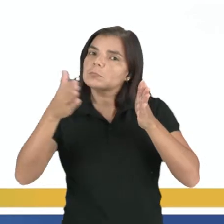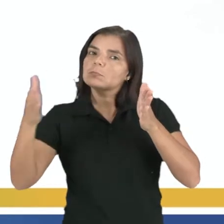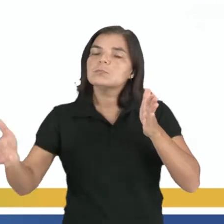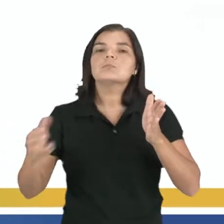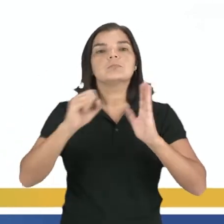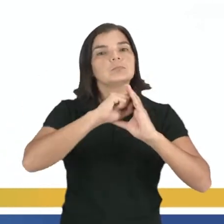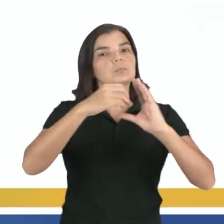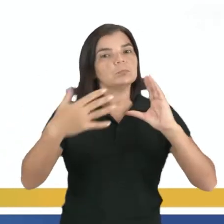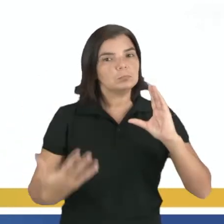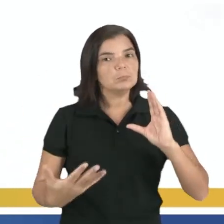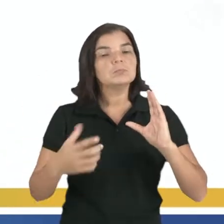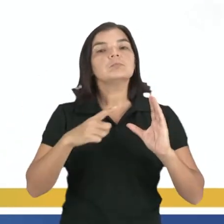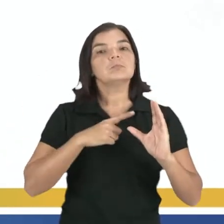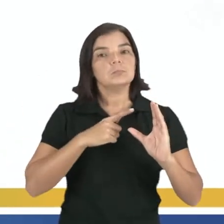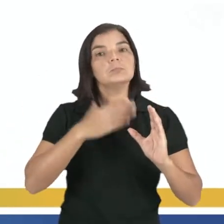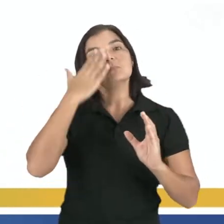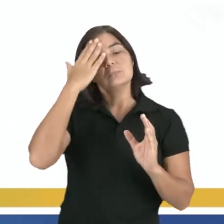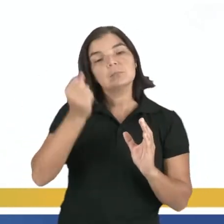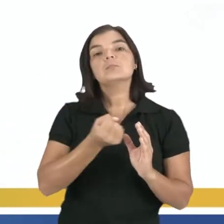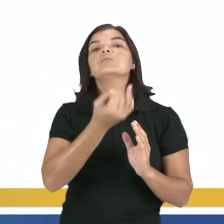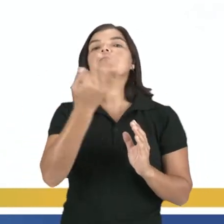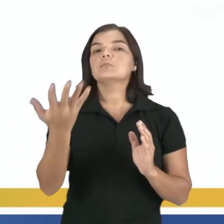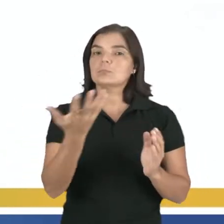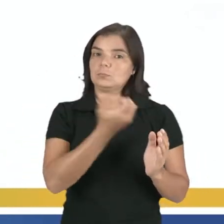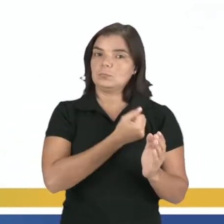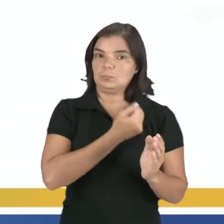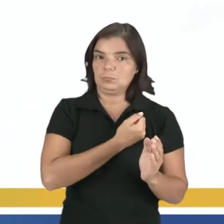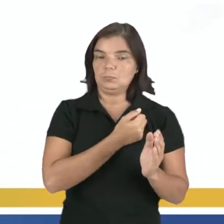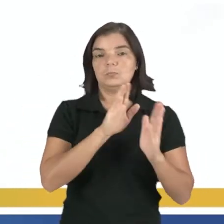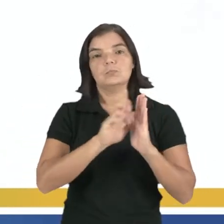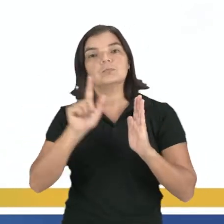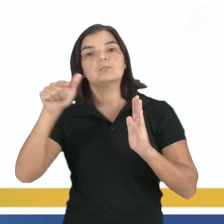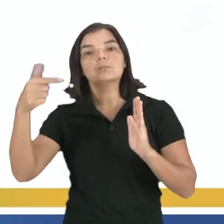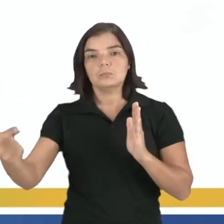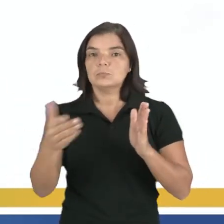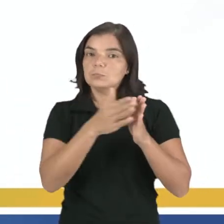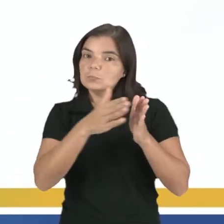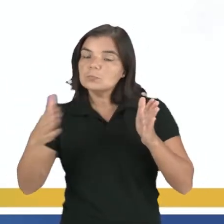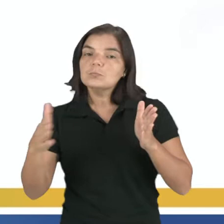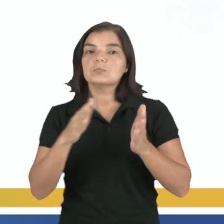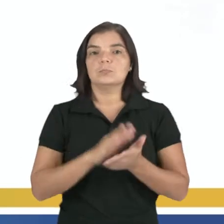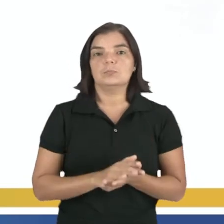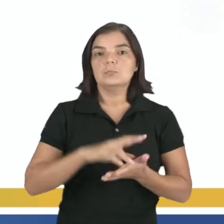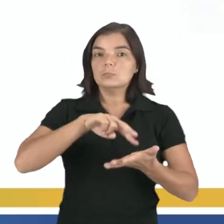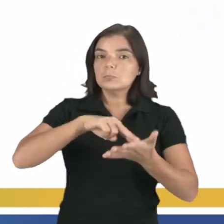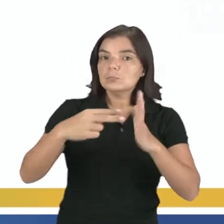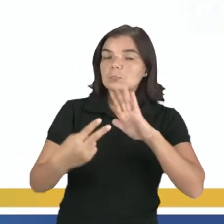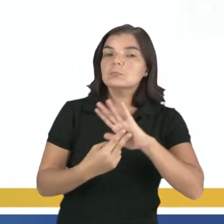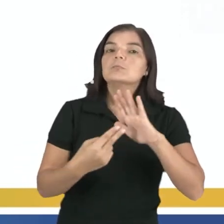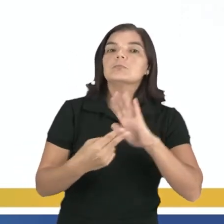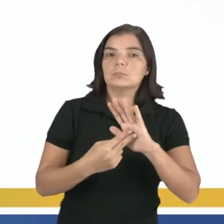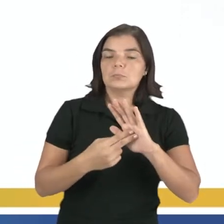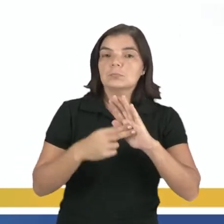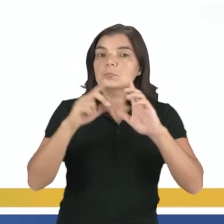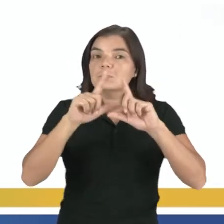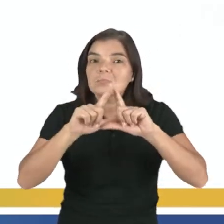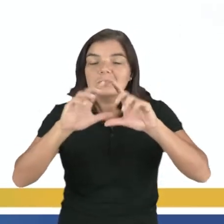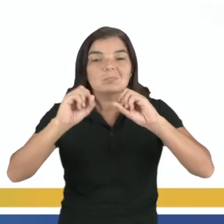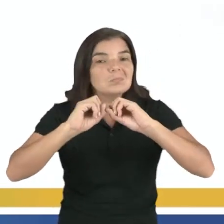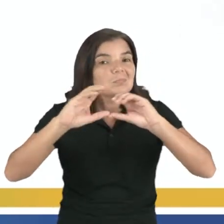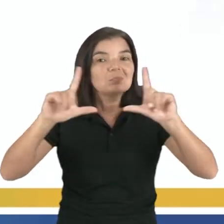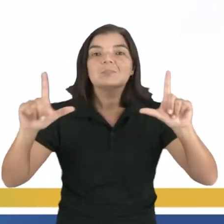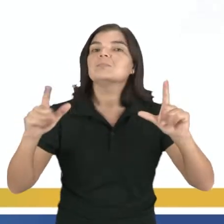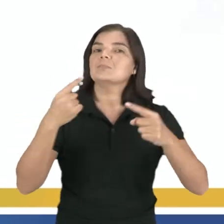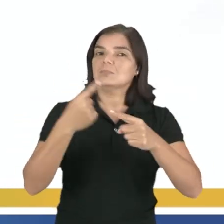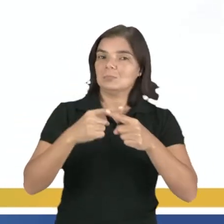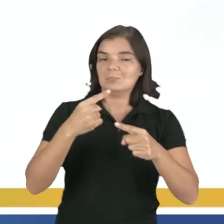a característica que me faz saber quem são os elementos posteriores dessa sequência. Ou seja, eles dão lógica do porquê